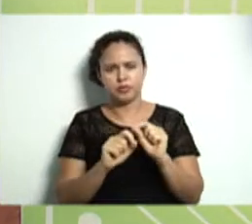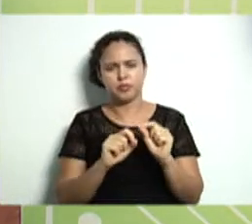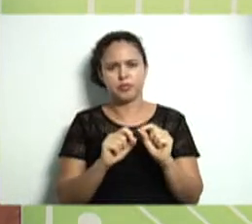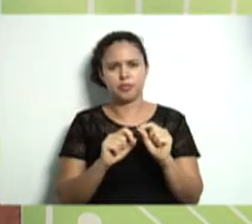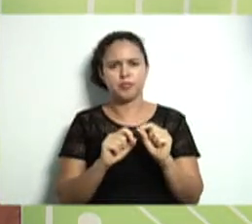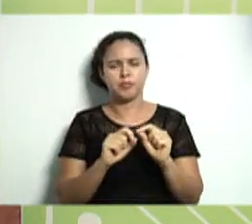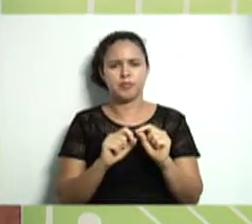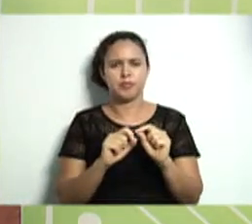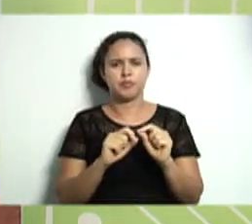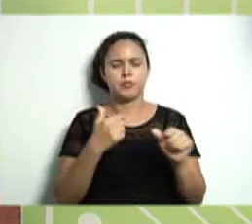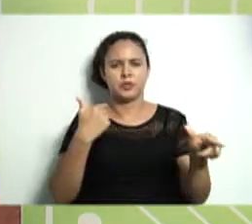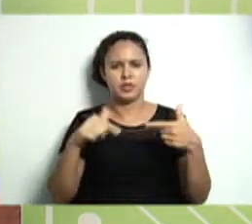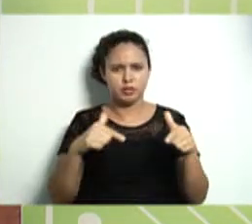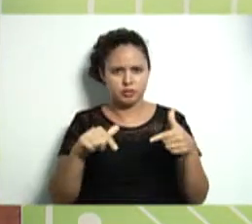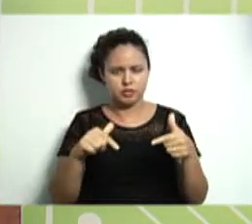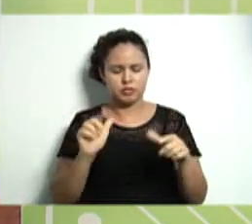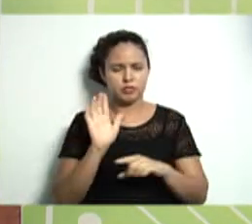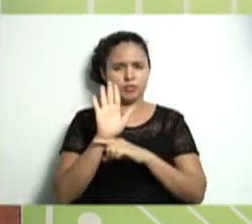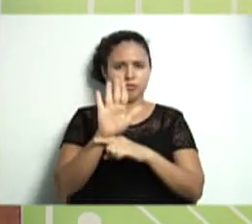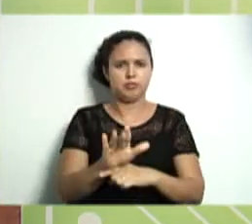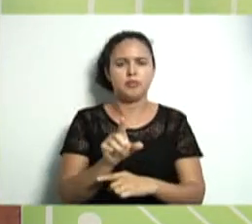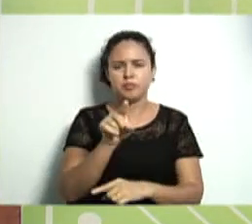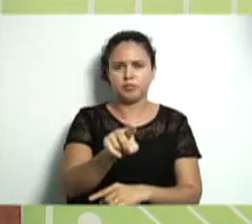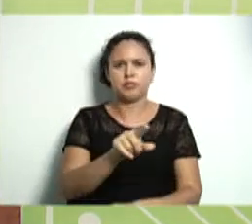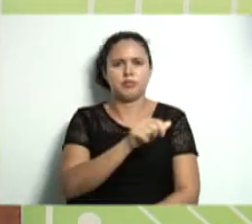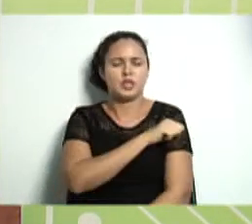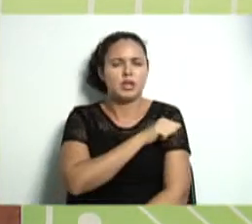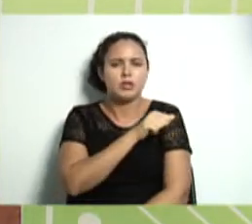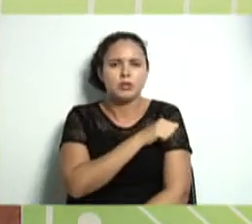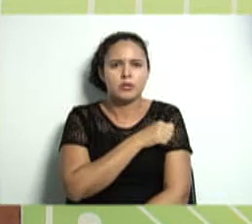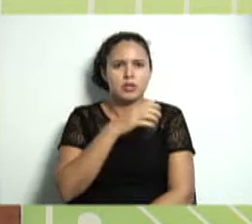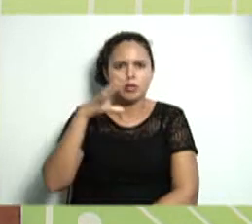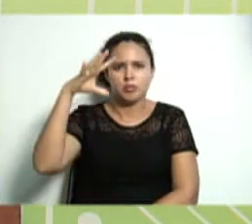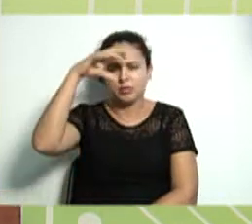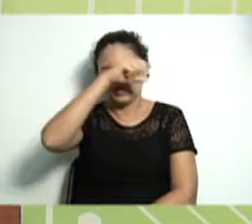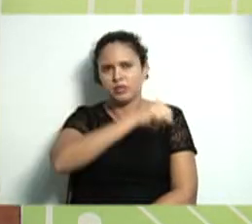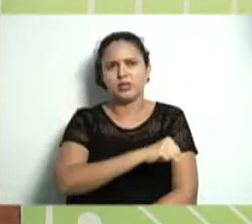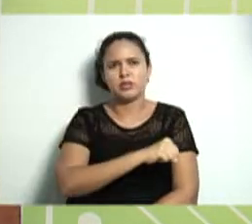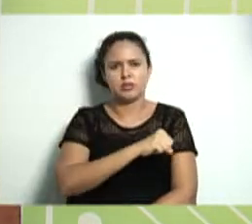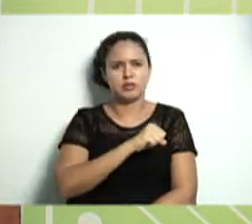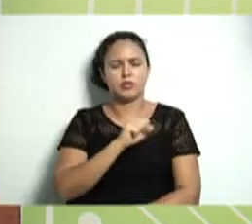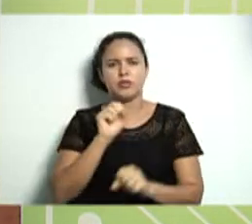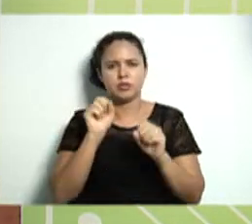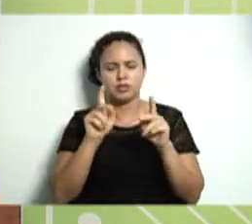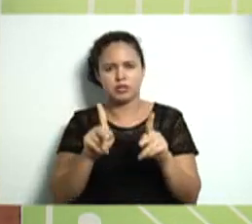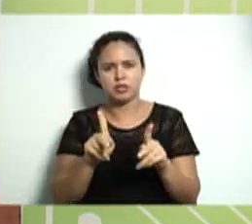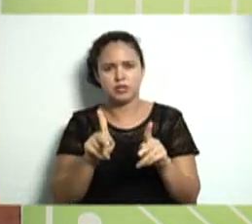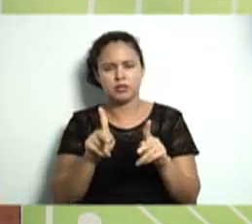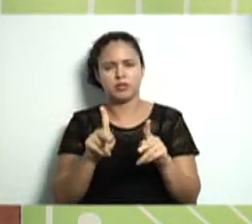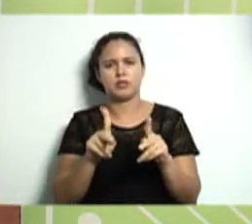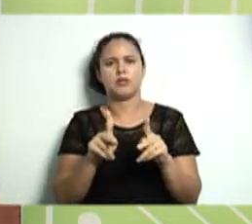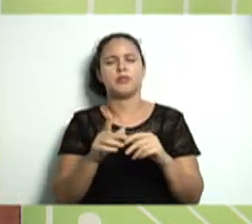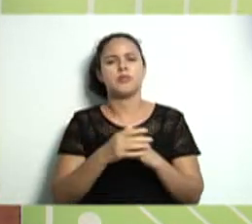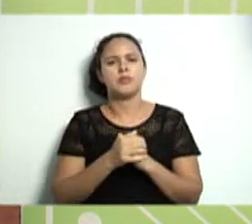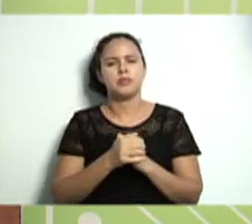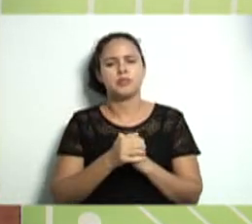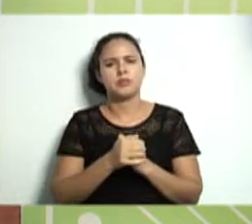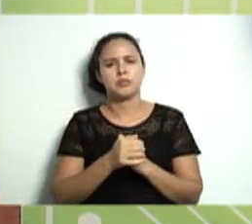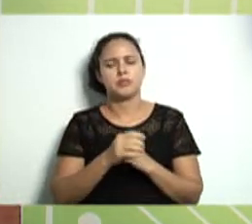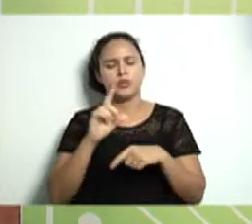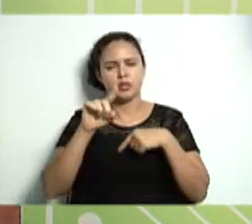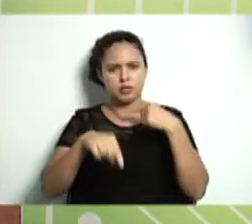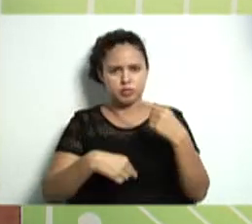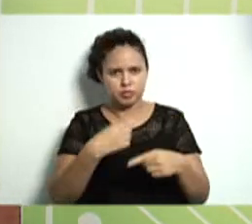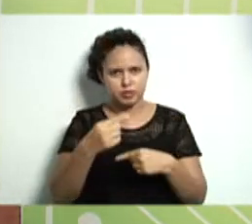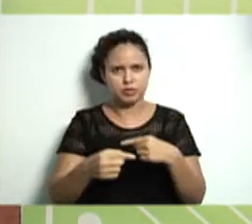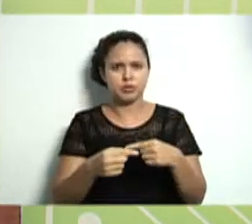estamos aqui trabalhando para que vocês possam realmente usufruir desse curso. Para a próxima